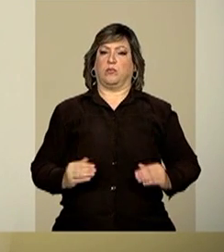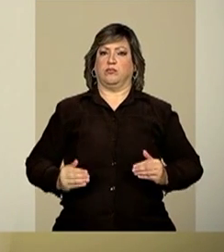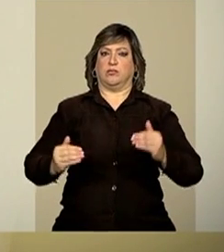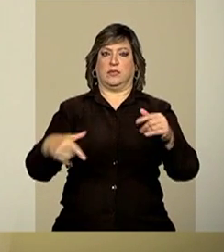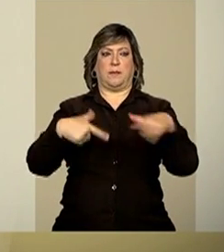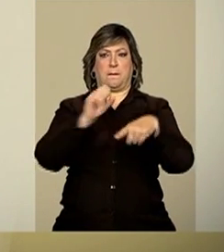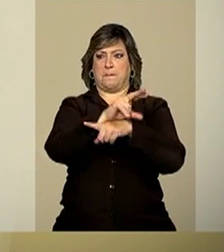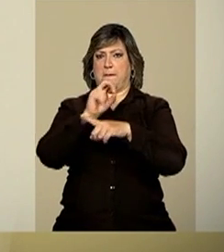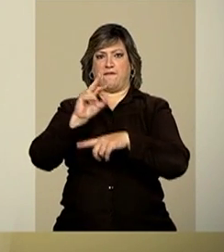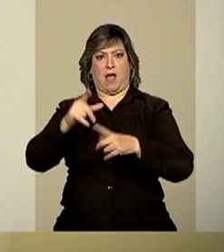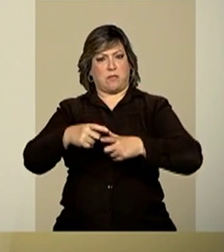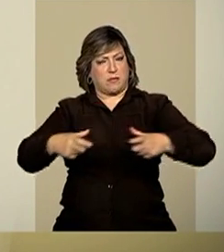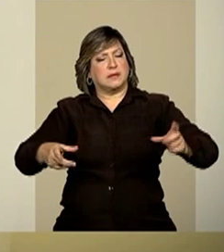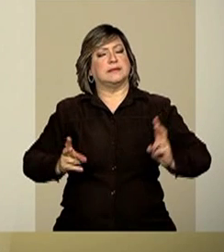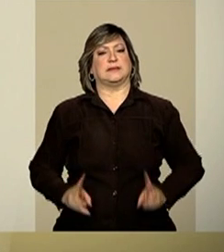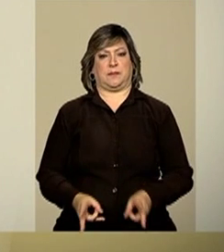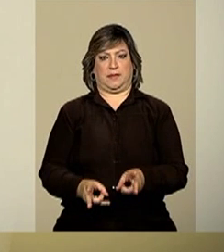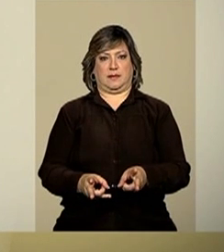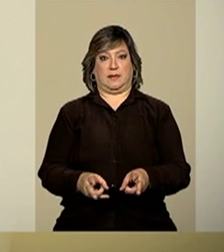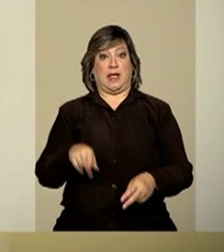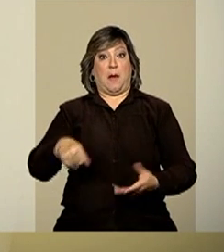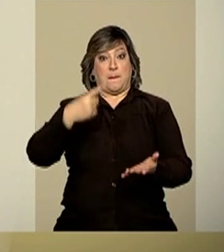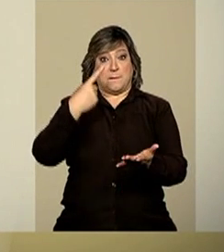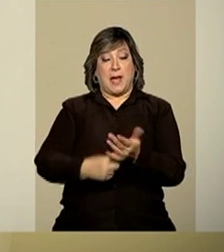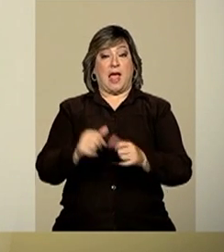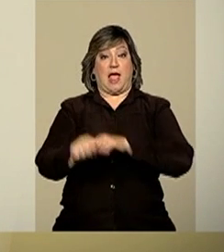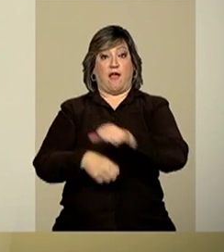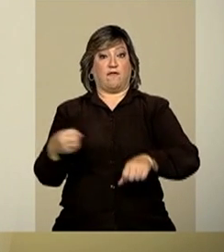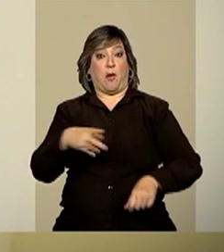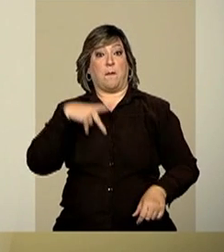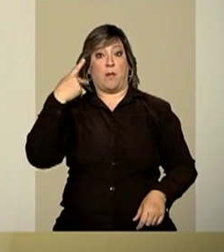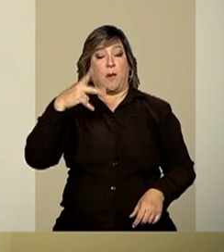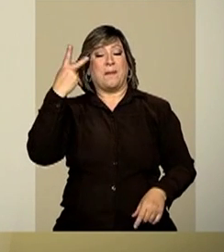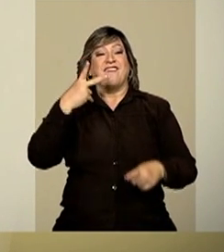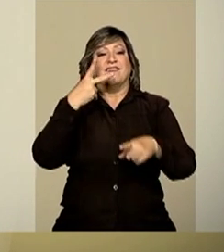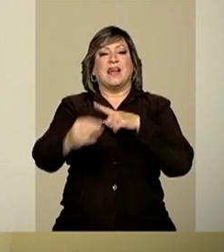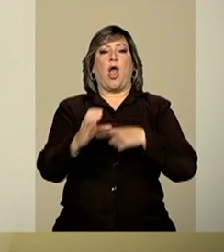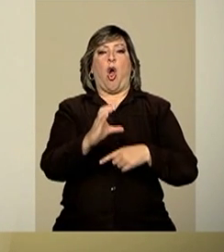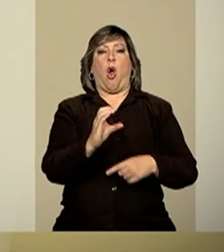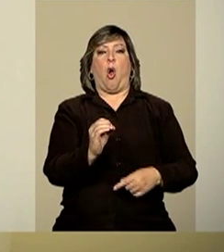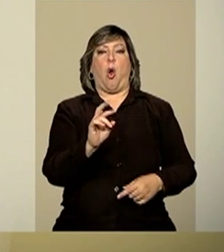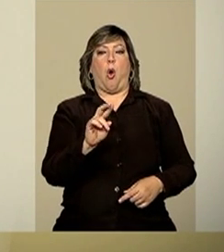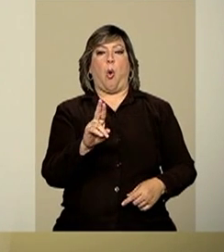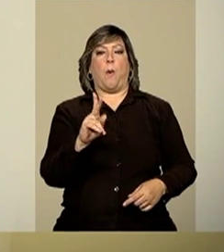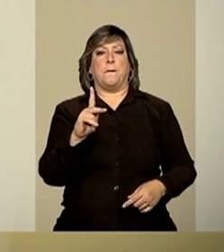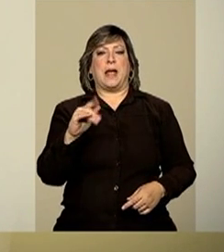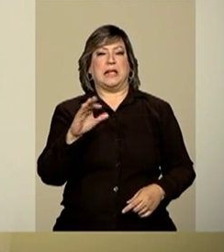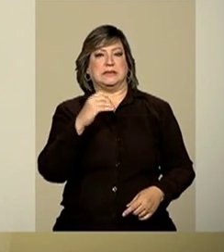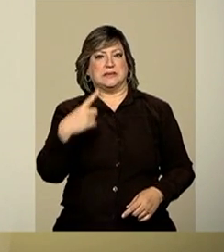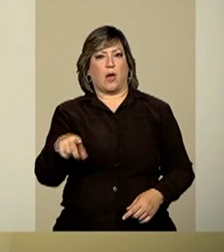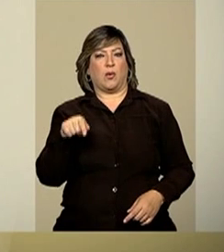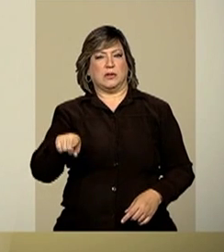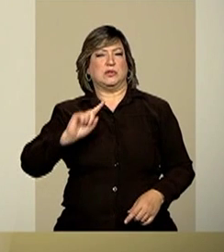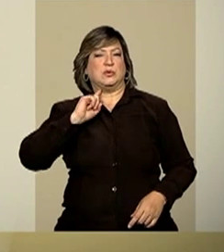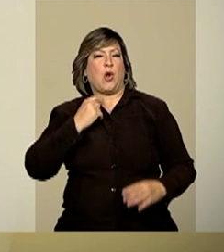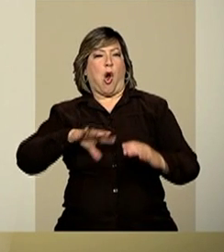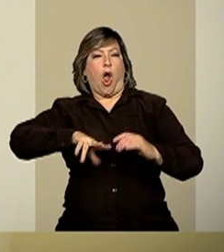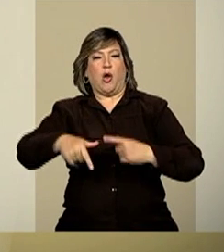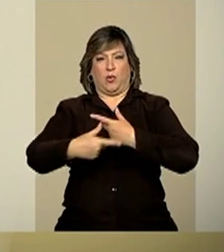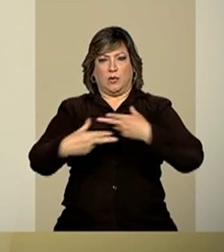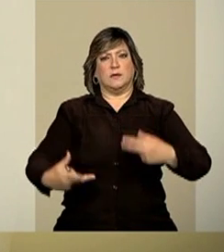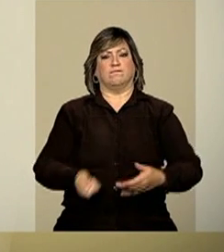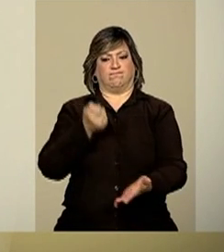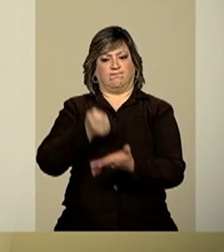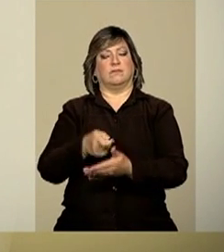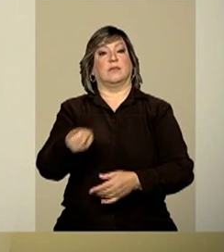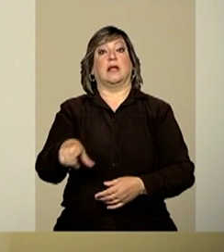empregos. O Pacto da Reforma Política e Combate à Corrupção acaba de dar um bom passo com a proposta de